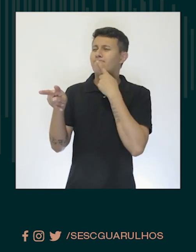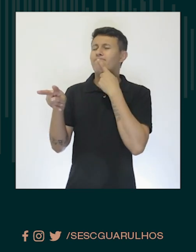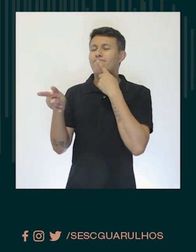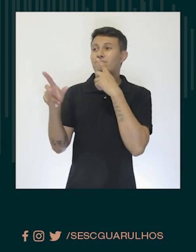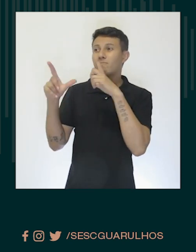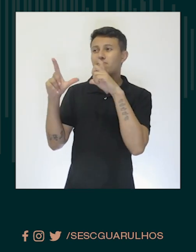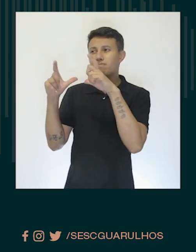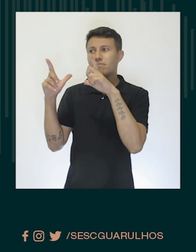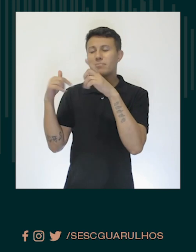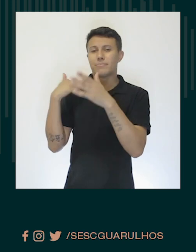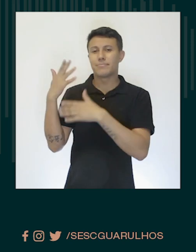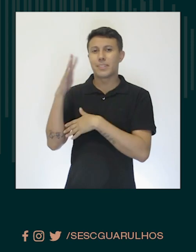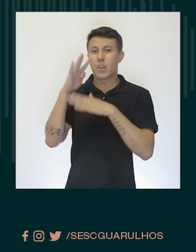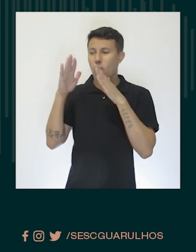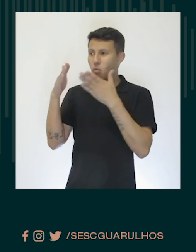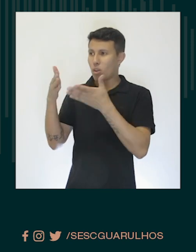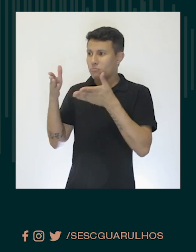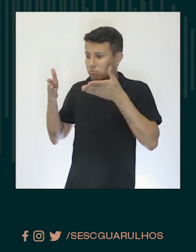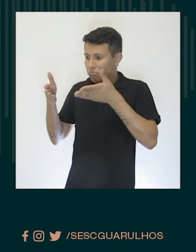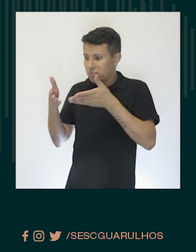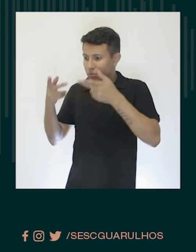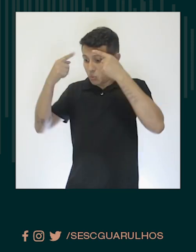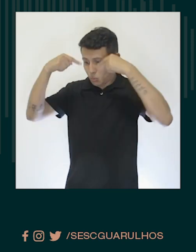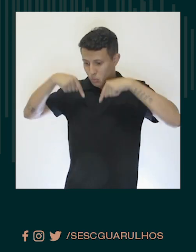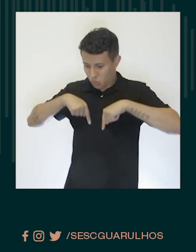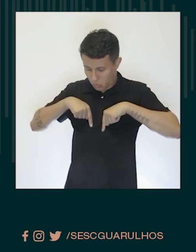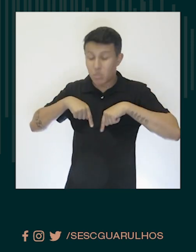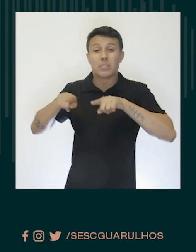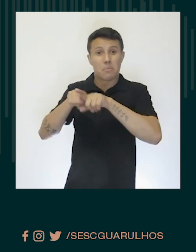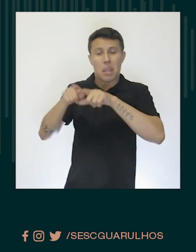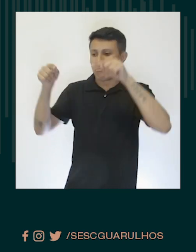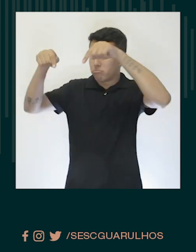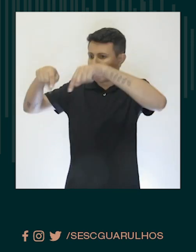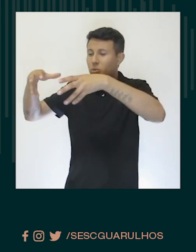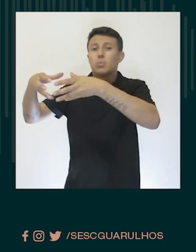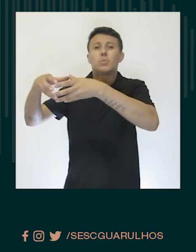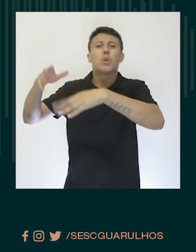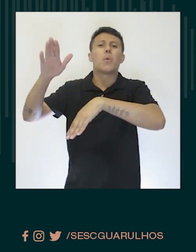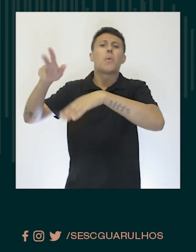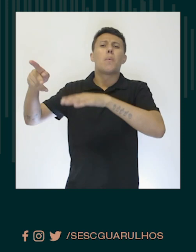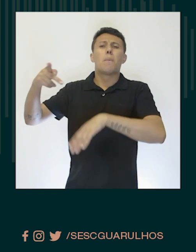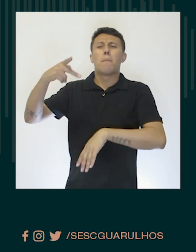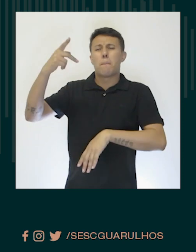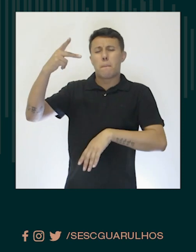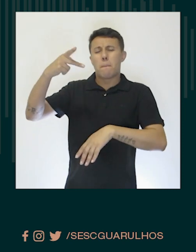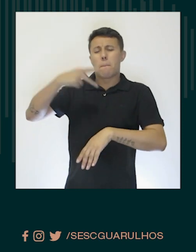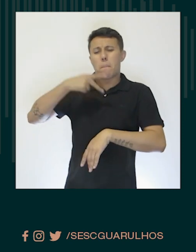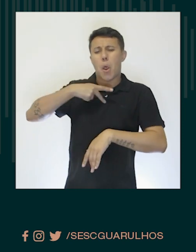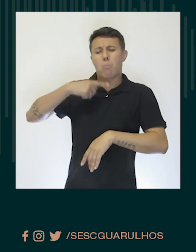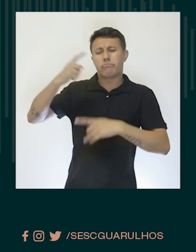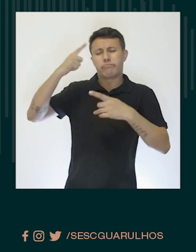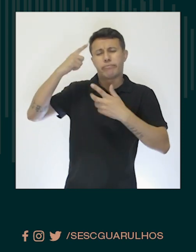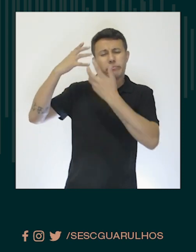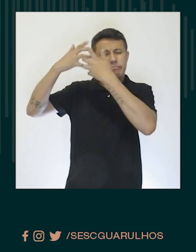a se centrar mais dentro de si, dentro das suas próprias reflexões, dentro do que